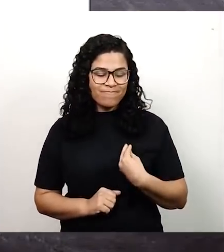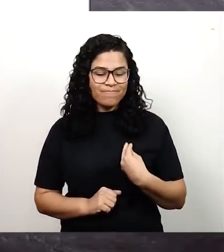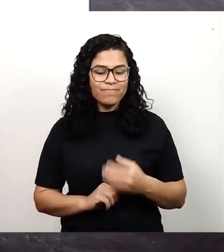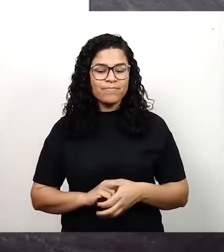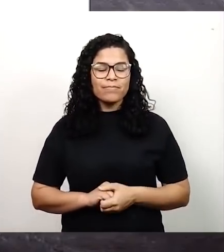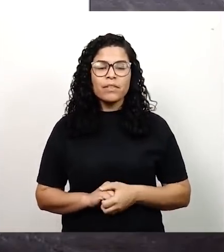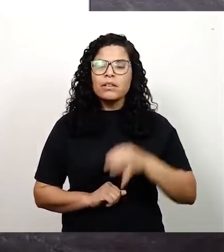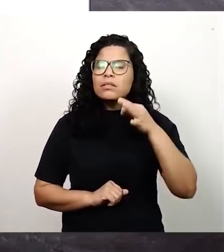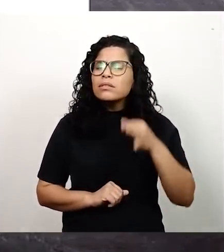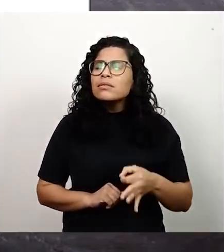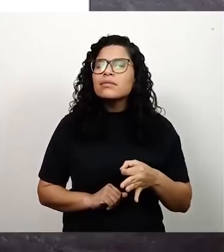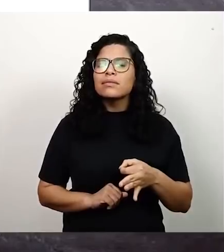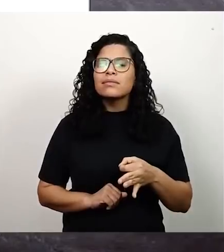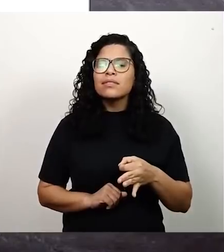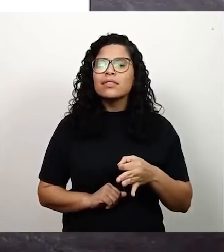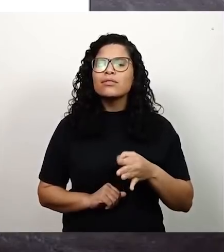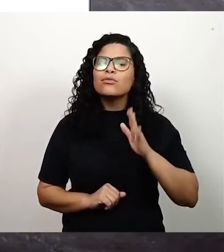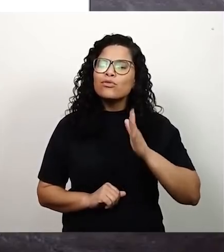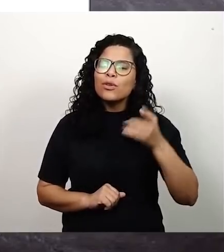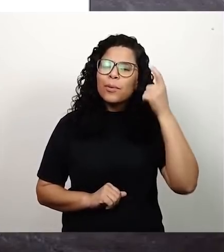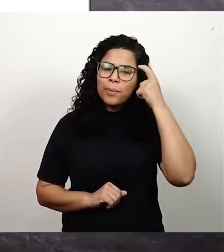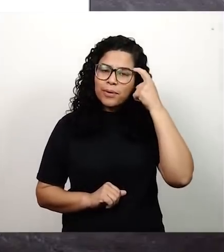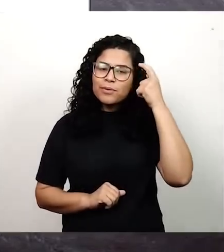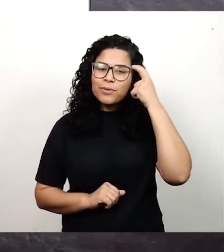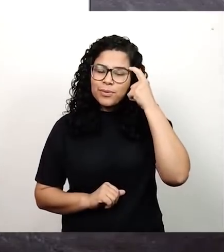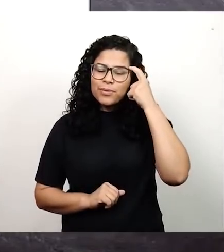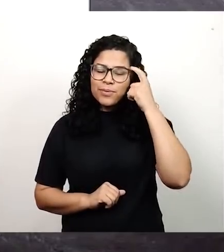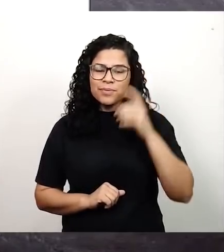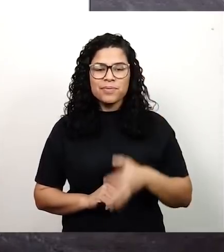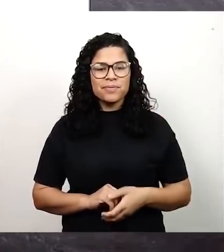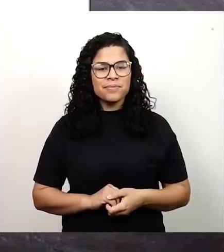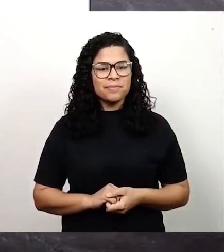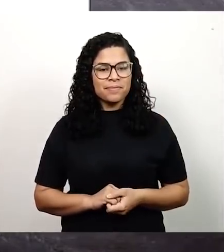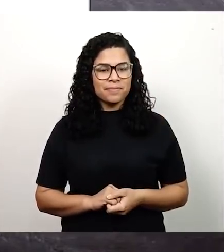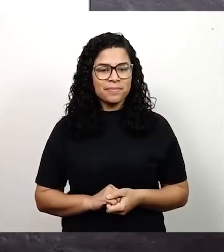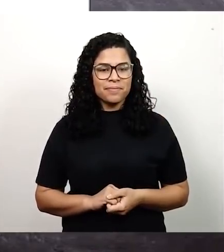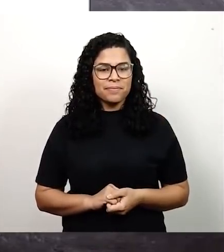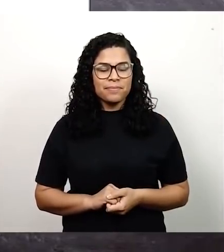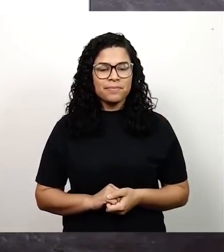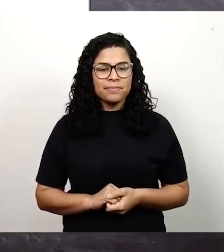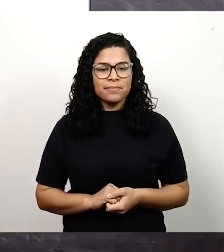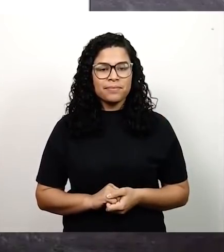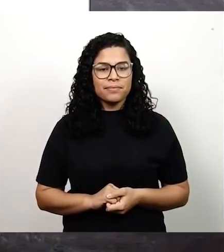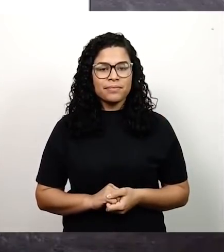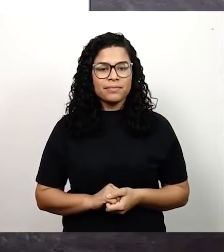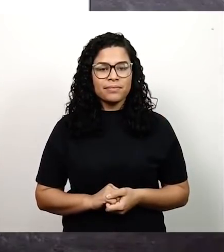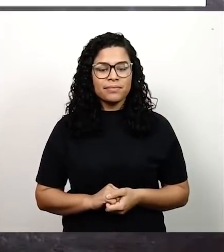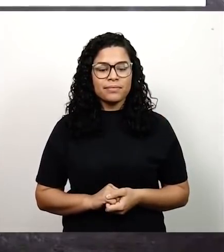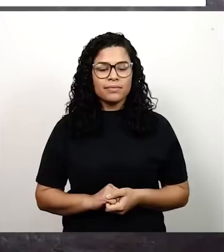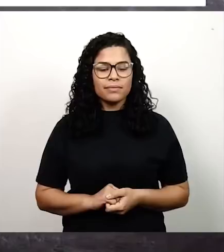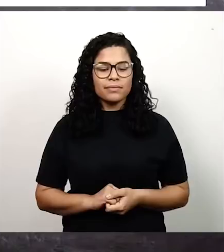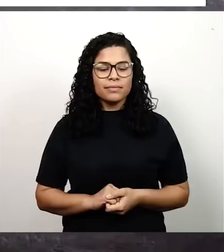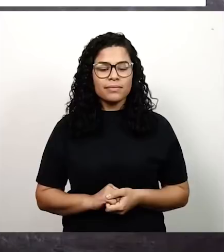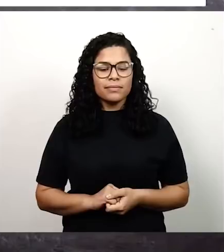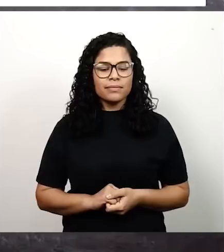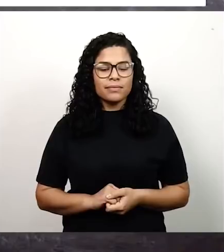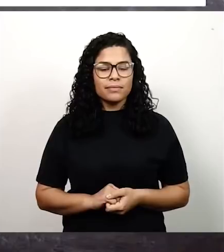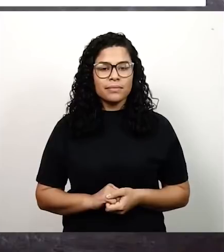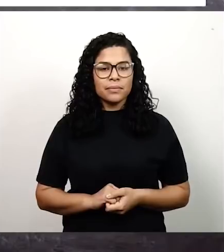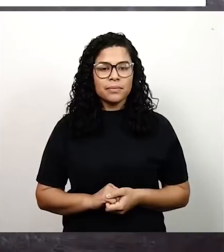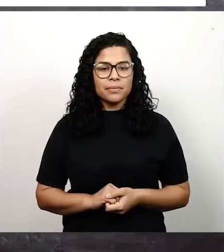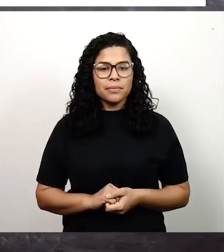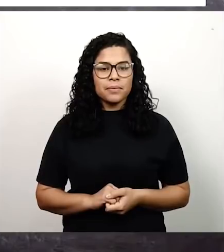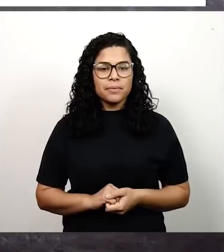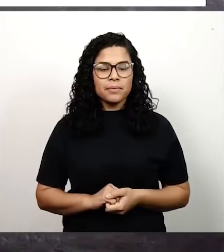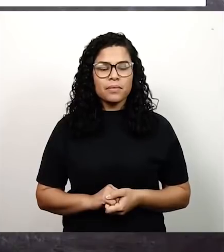Tenho certeza que a maioria de vocês já pensou sobre isso em algum ou muitos momentos.